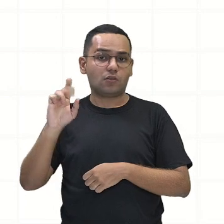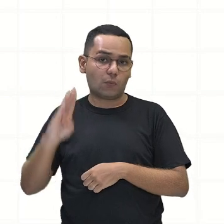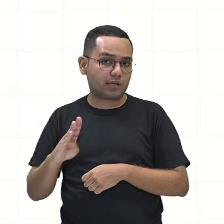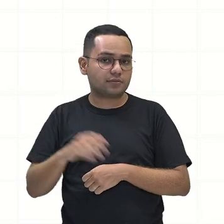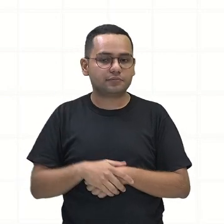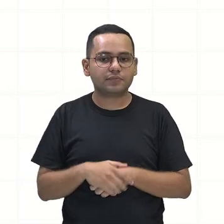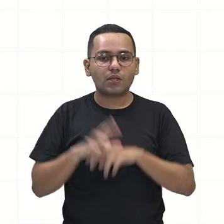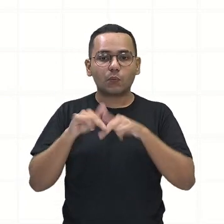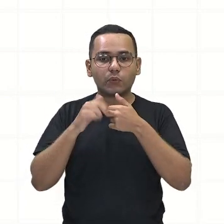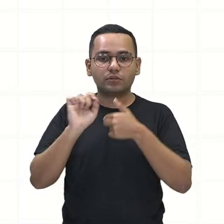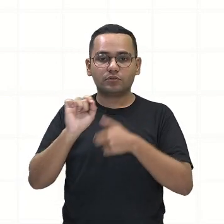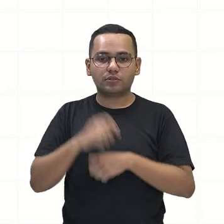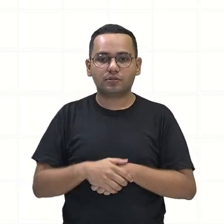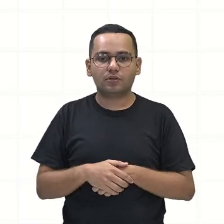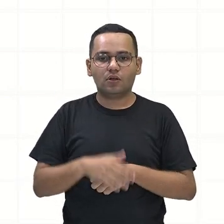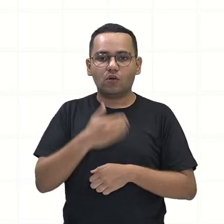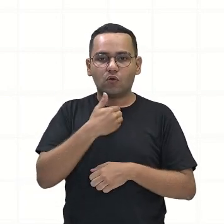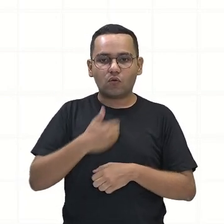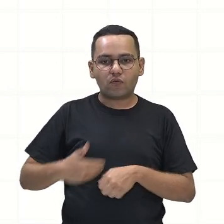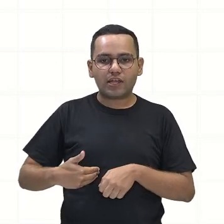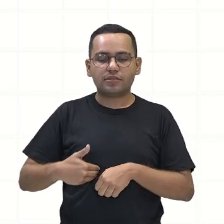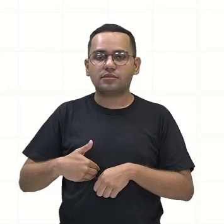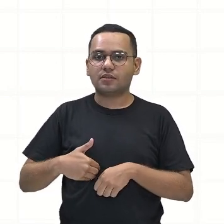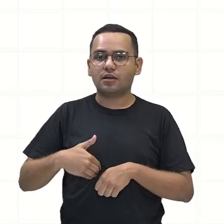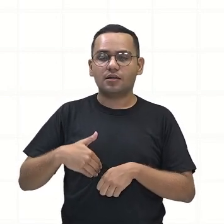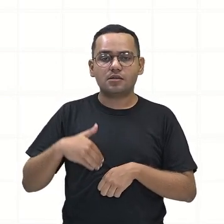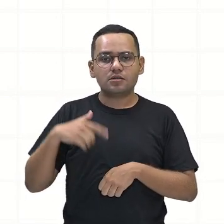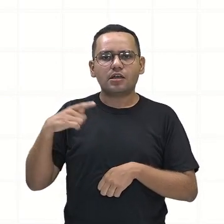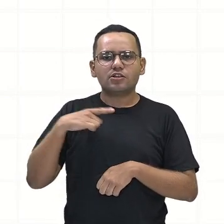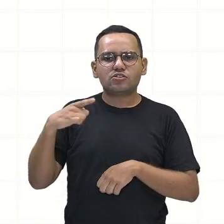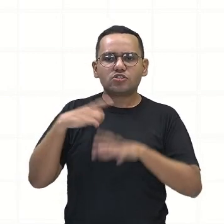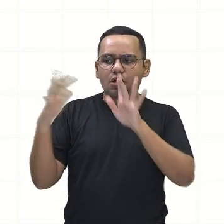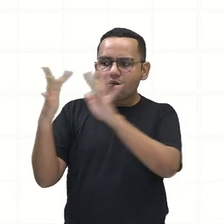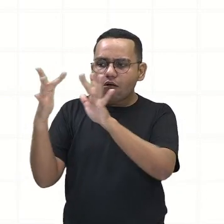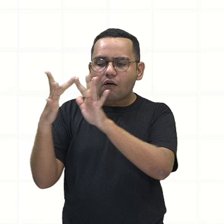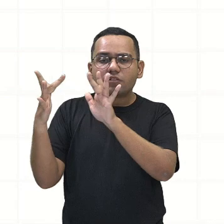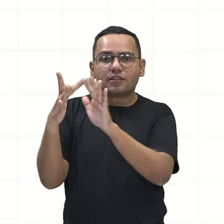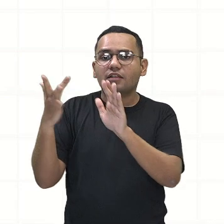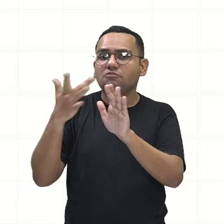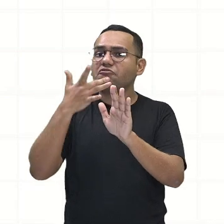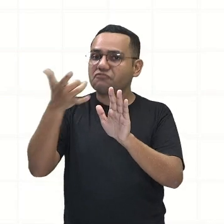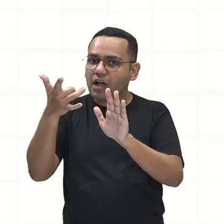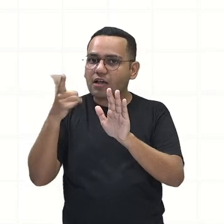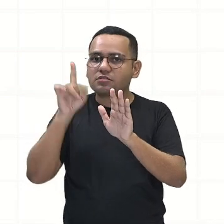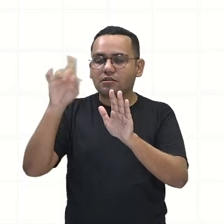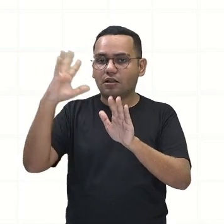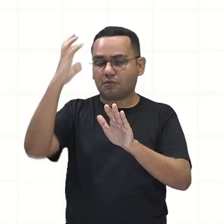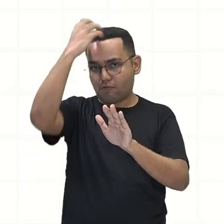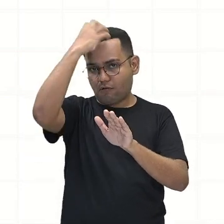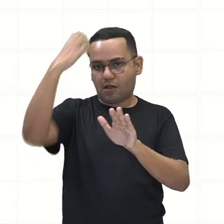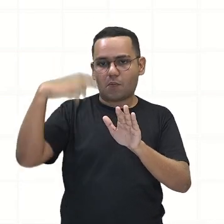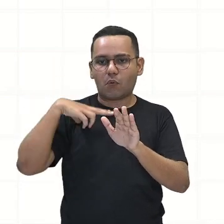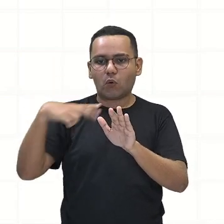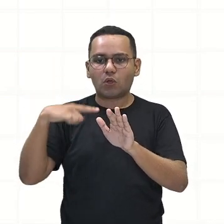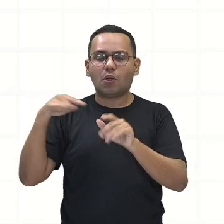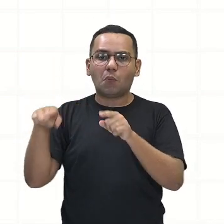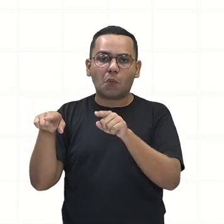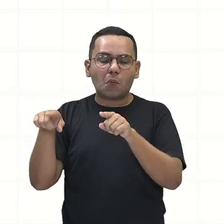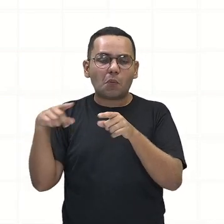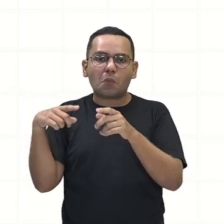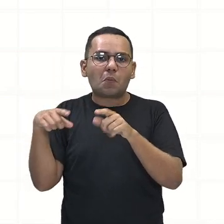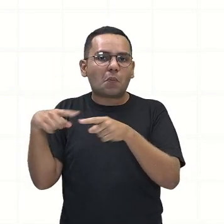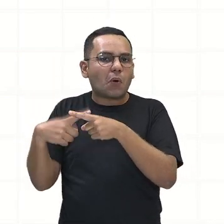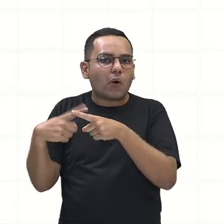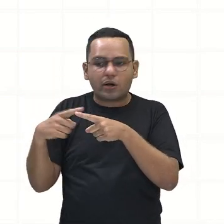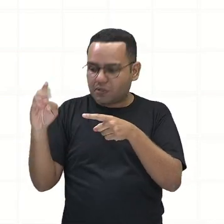do Grão-Pará se comunicar diretamente com a coroa portuguesa que com o próprio estado do Brasil, certo? Por quê?